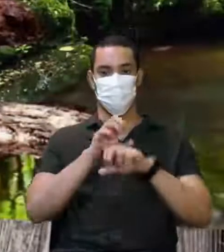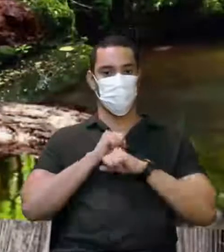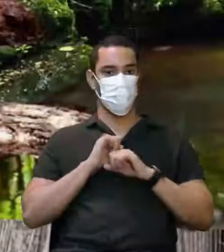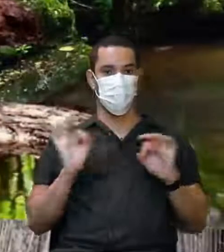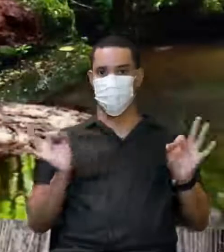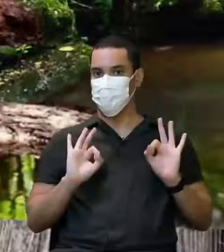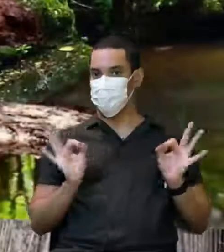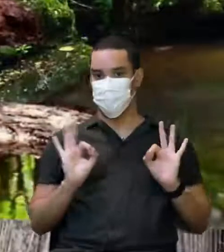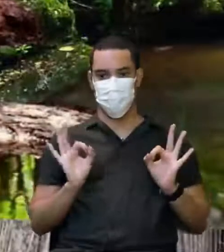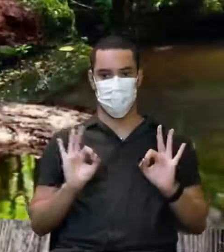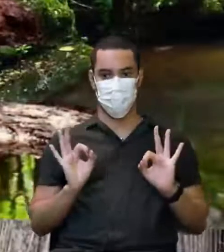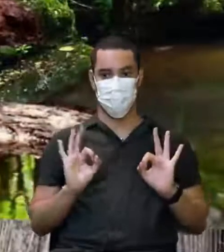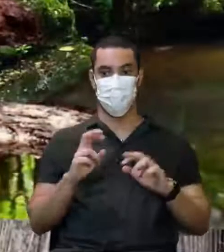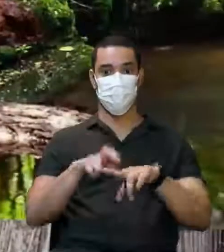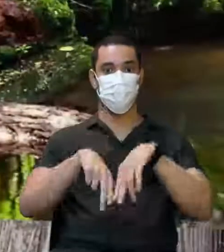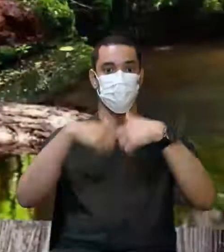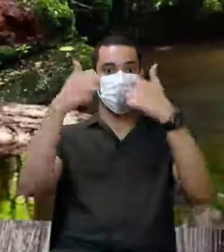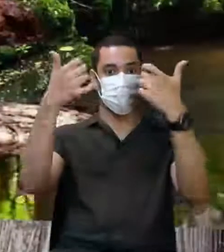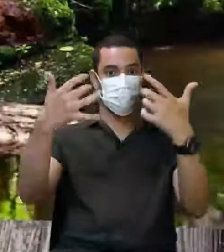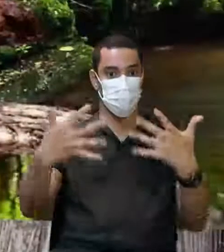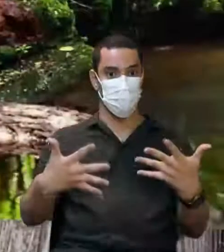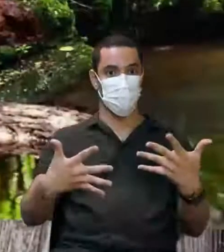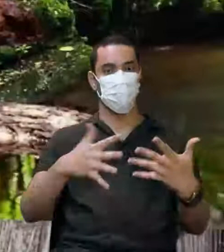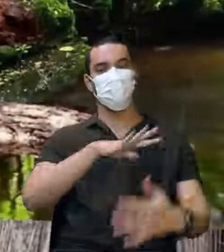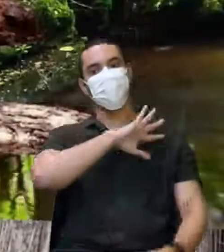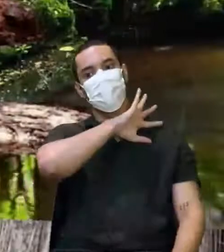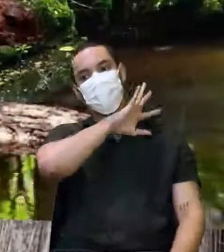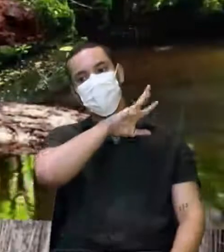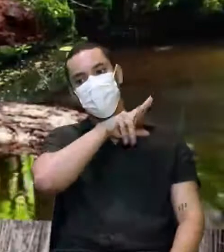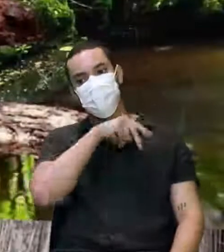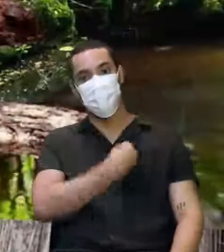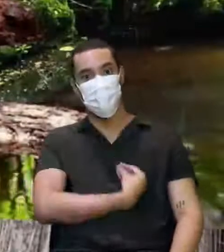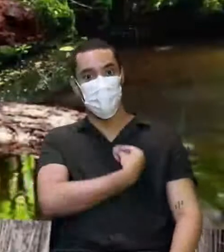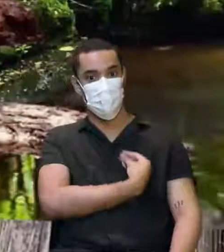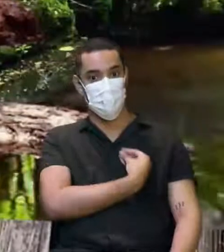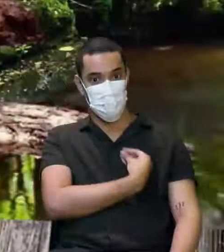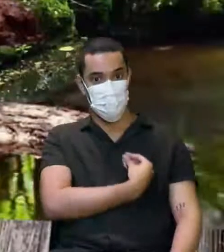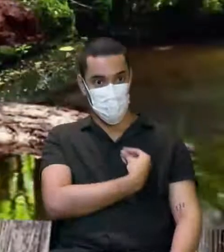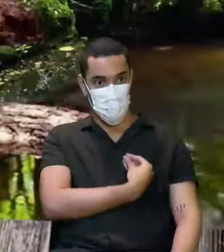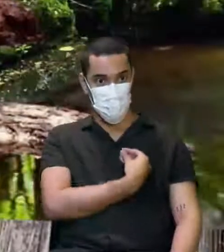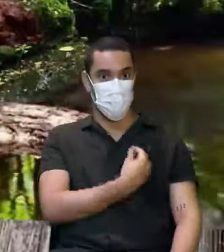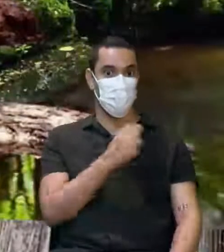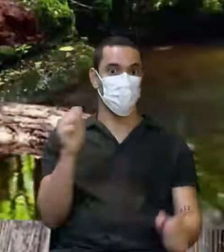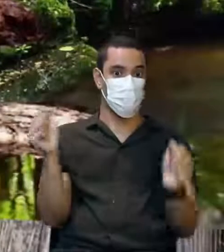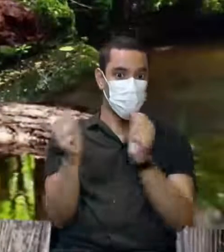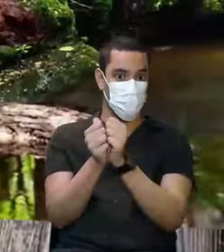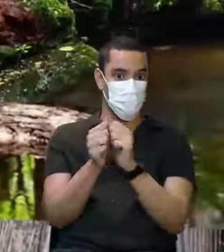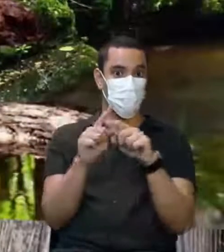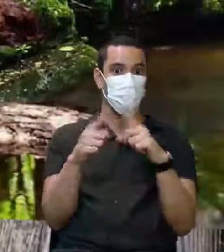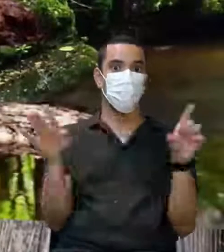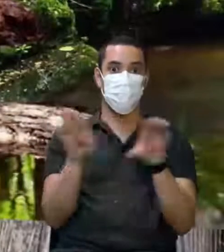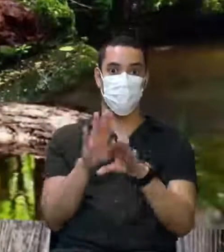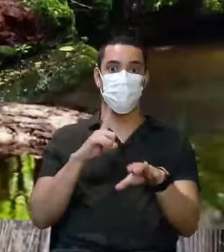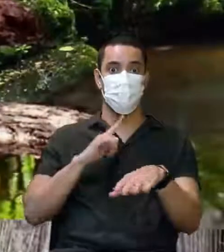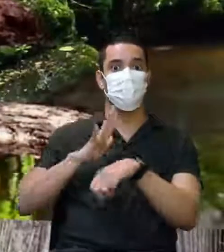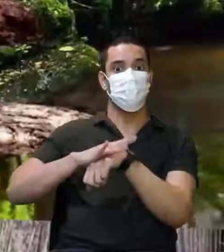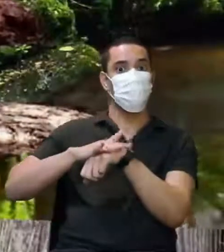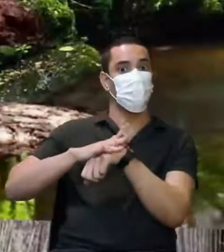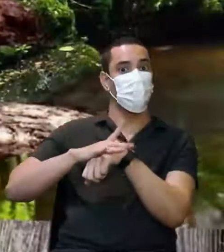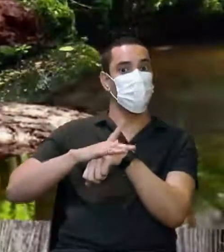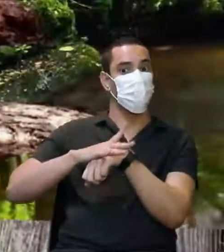defender. A gente está falando de animais que estavam presentes, convivendo com os hominídeos, mas também tem doença,